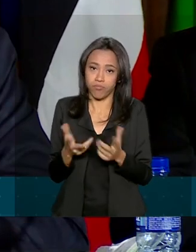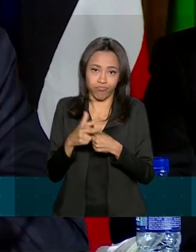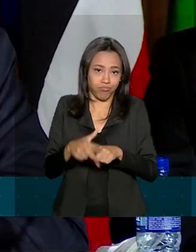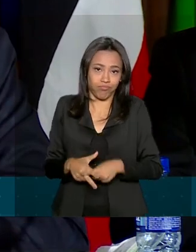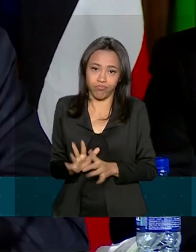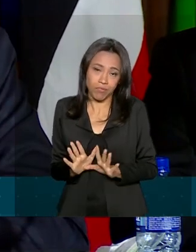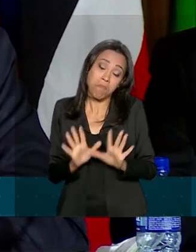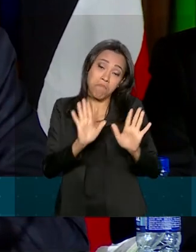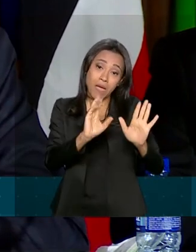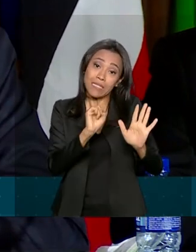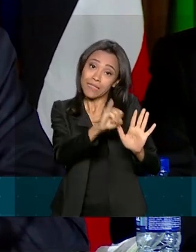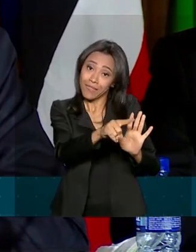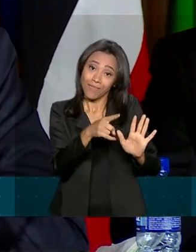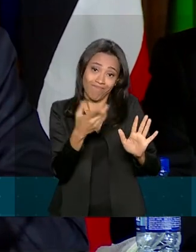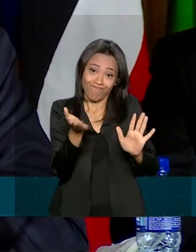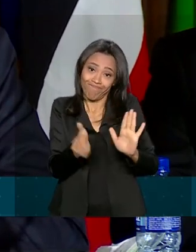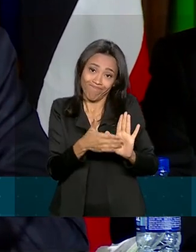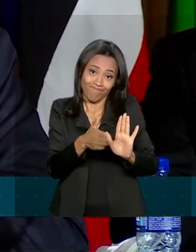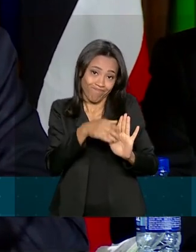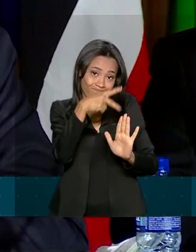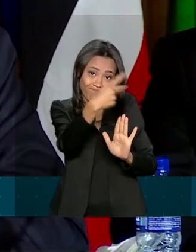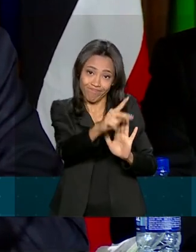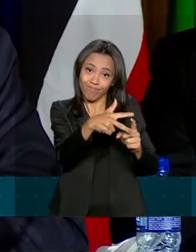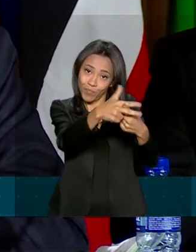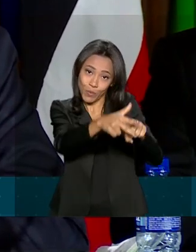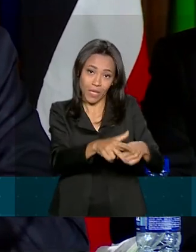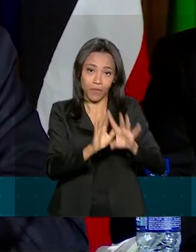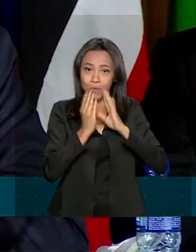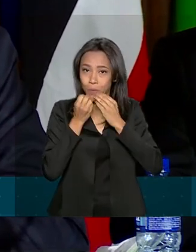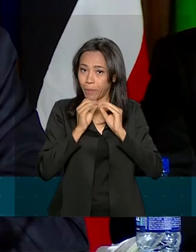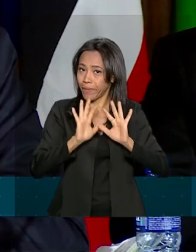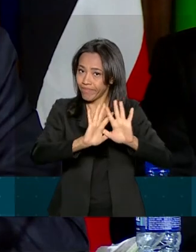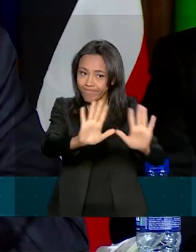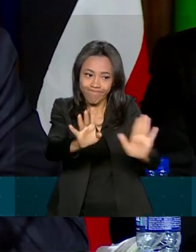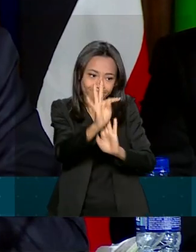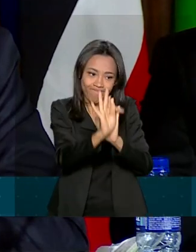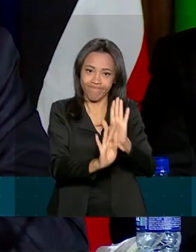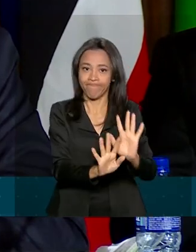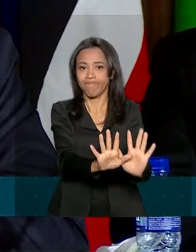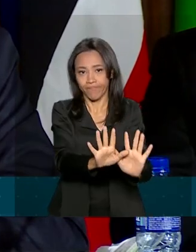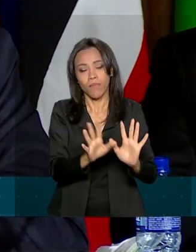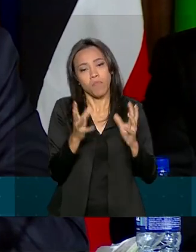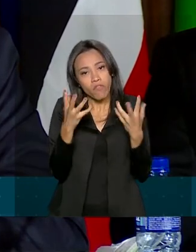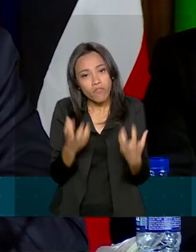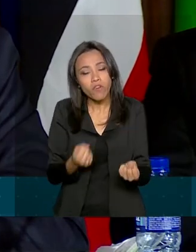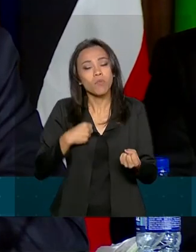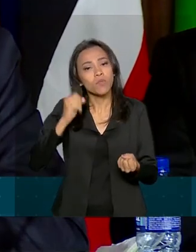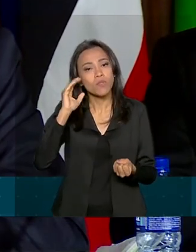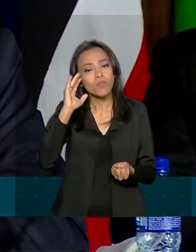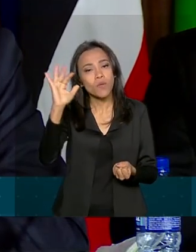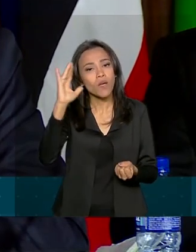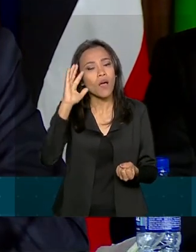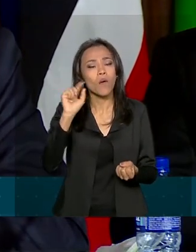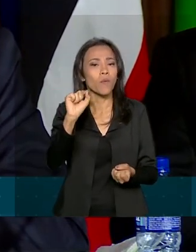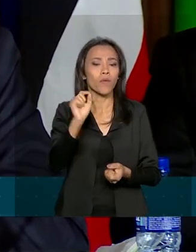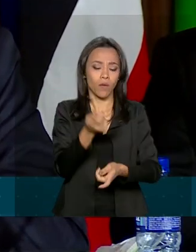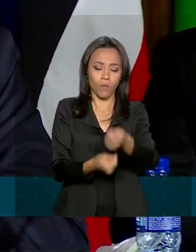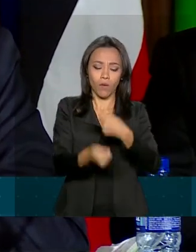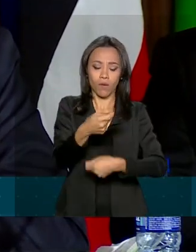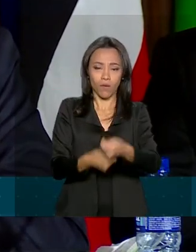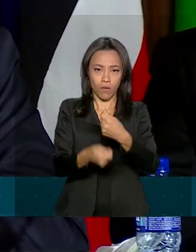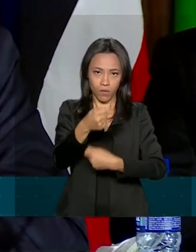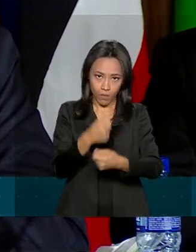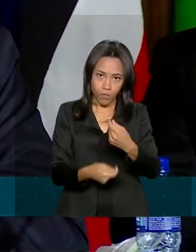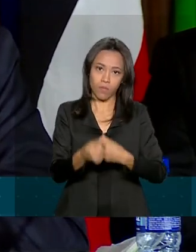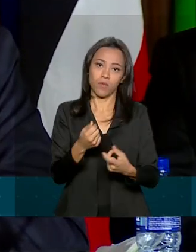é legítimo do Parlamento fazer as alterações. Possamos, então, sonhar com uma economia que rode